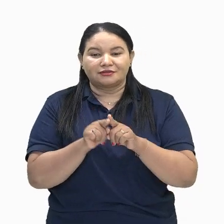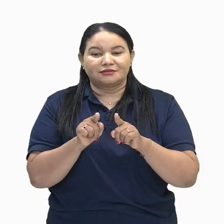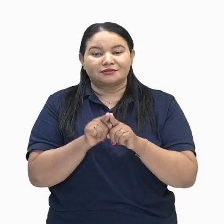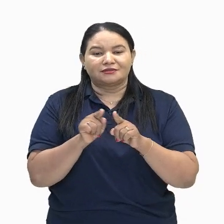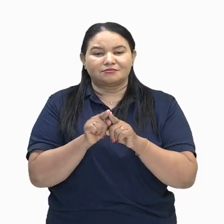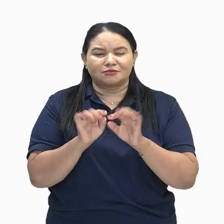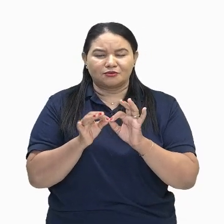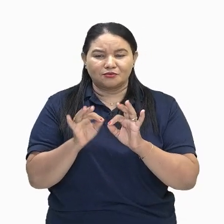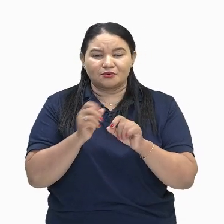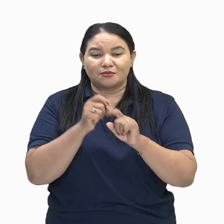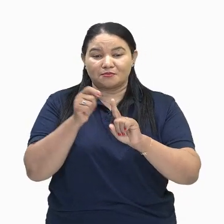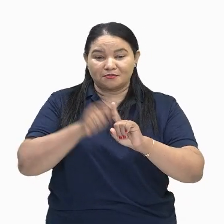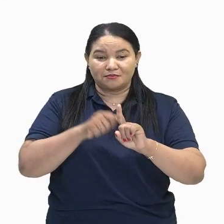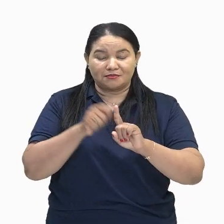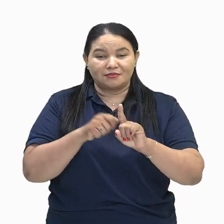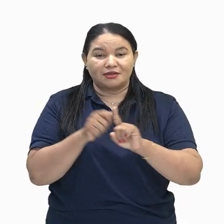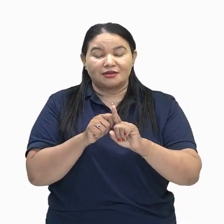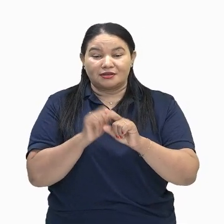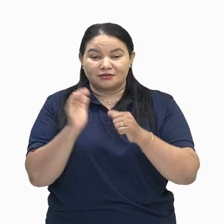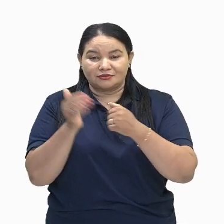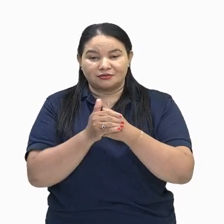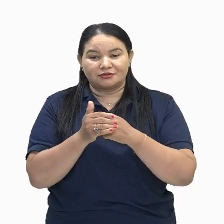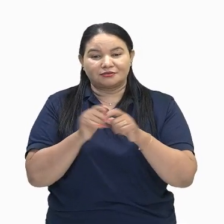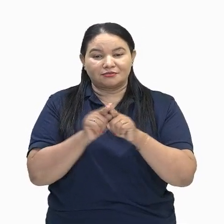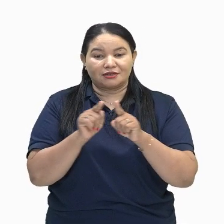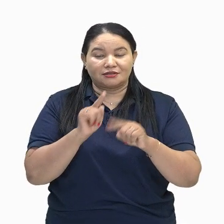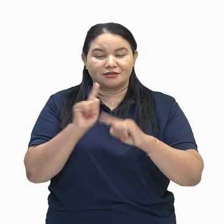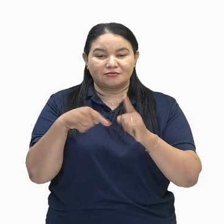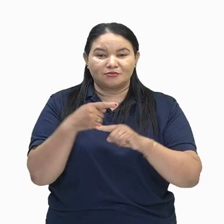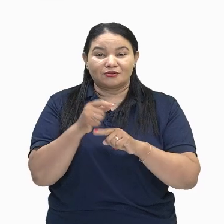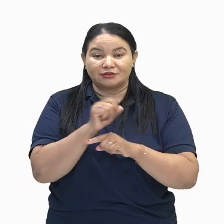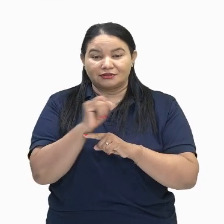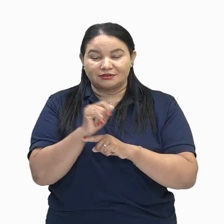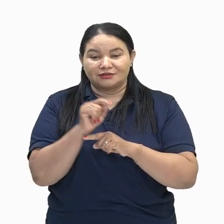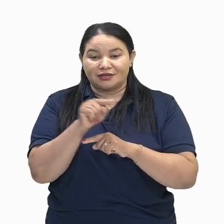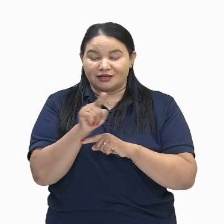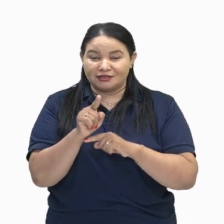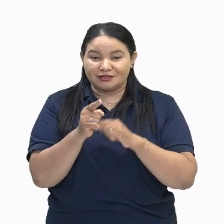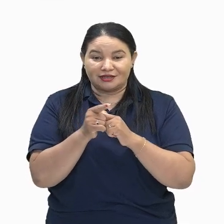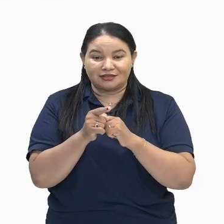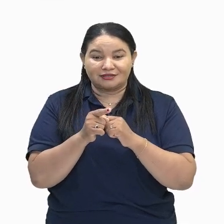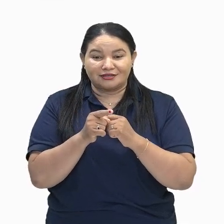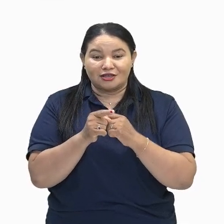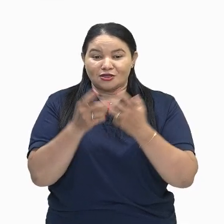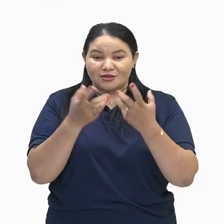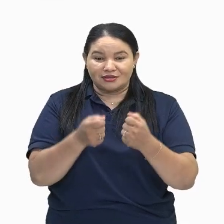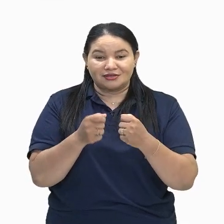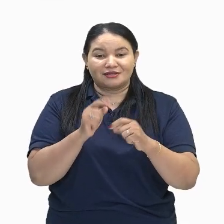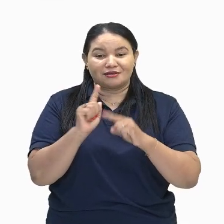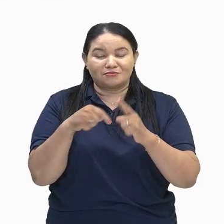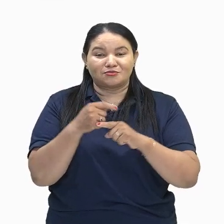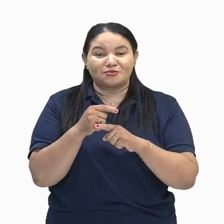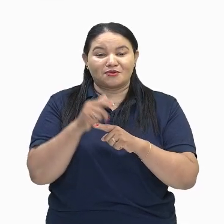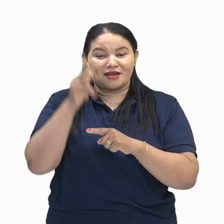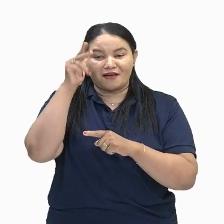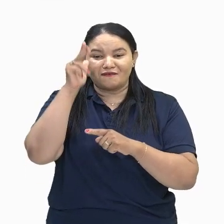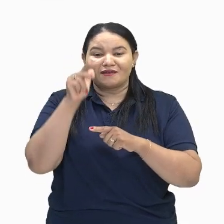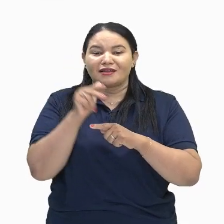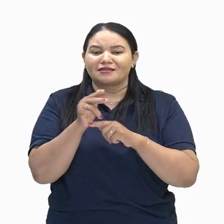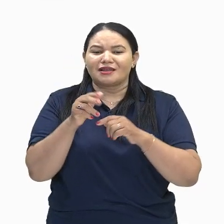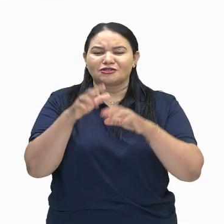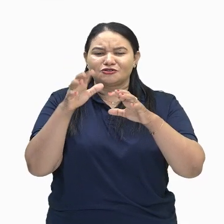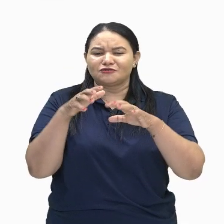balaio. E se levavam tábua, o remédio era tirar o cavalo da chuva e ir pregar em outra freguesia.